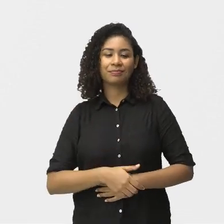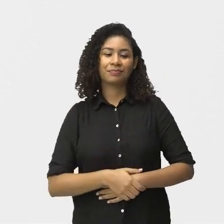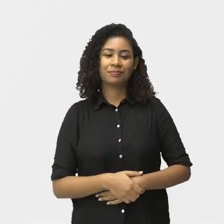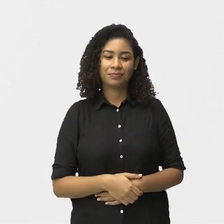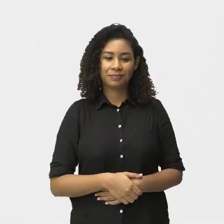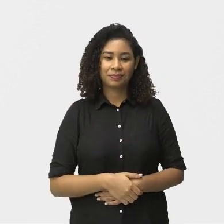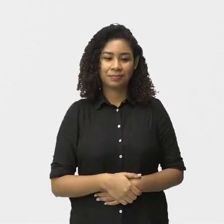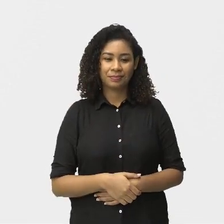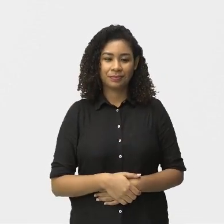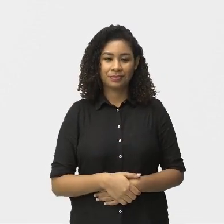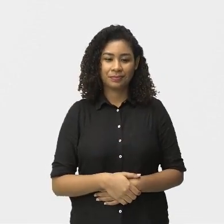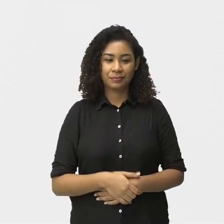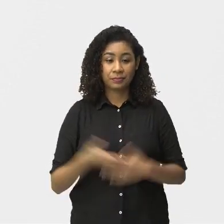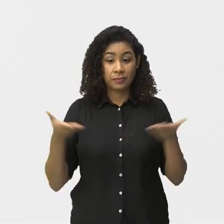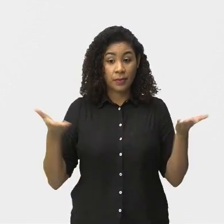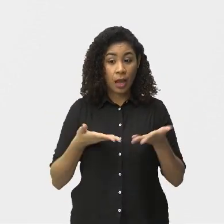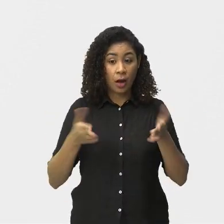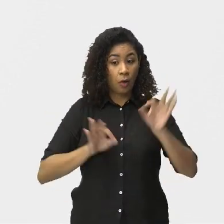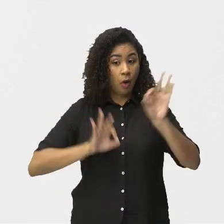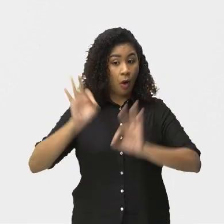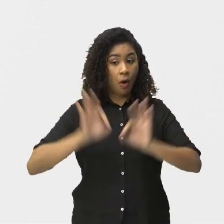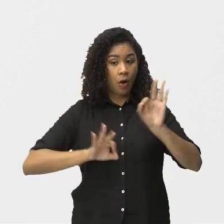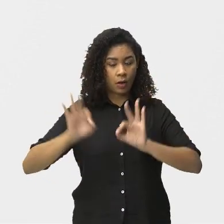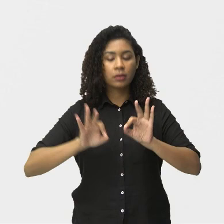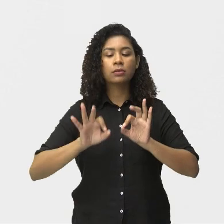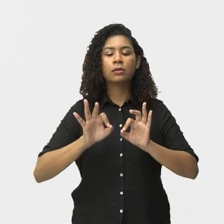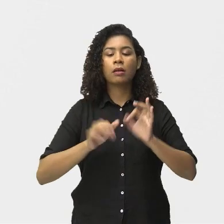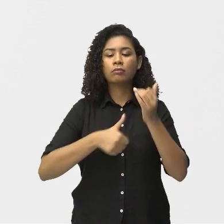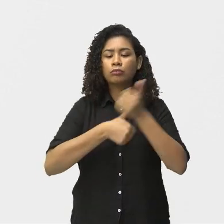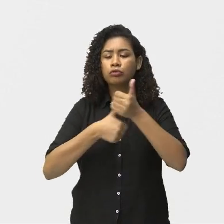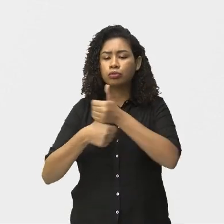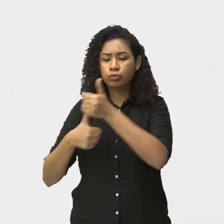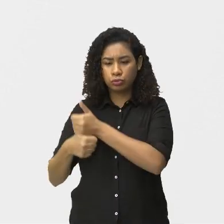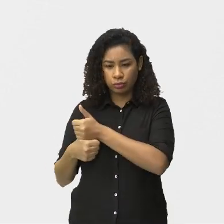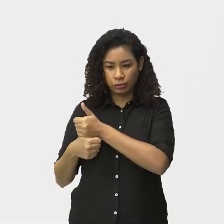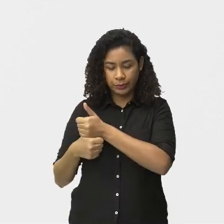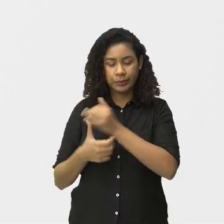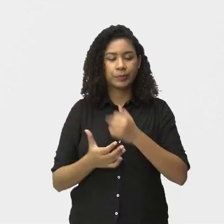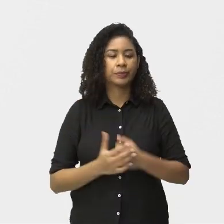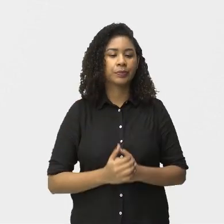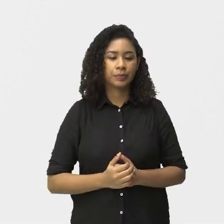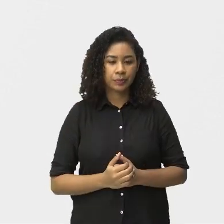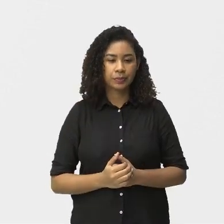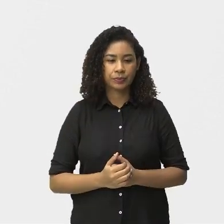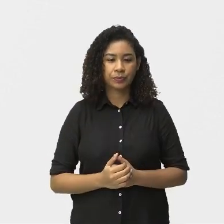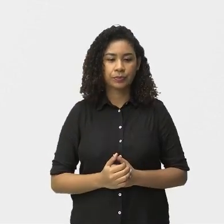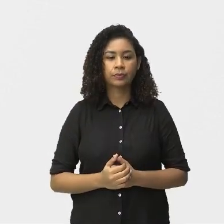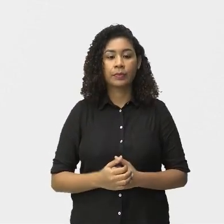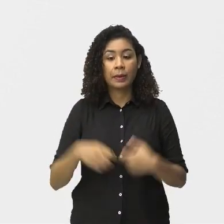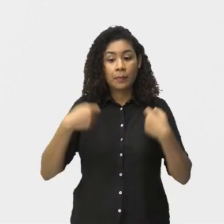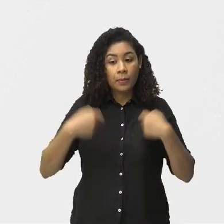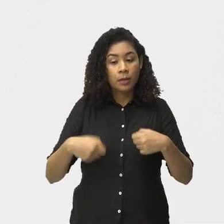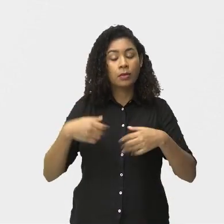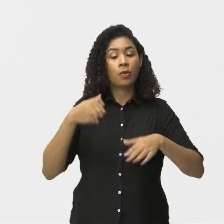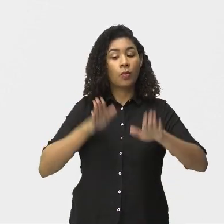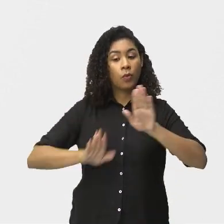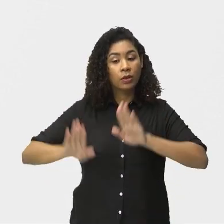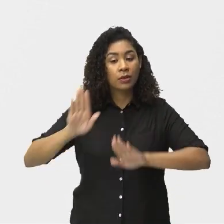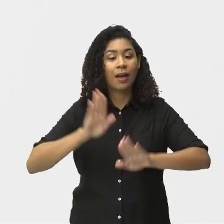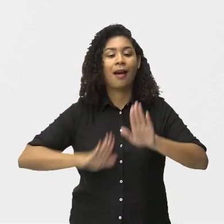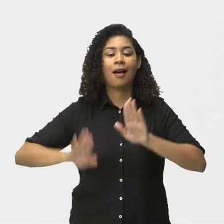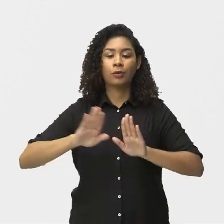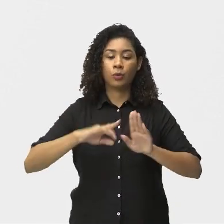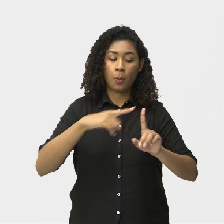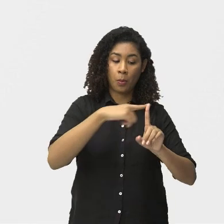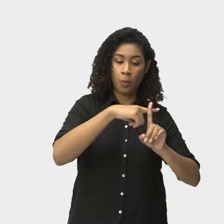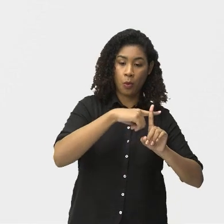B. Substituindo cada um dos valores, ó, né? Sempre tendo cuidado com os sinais